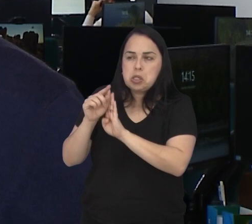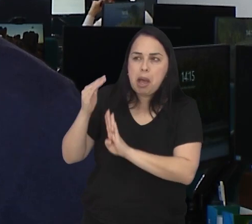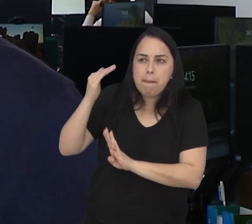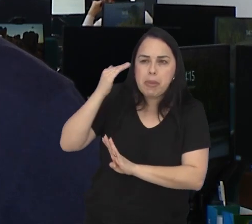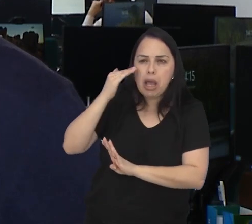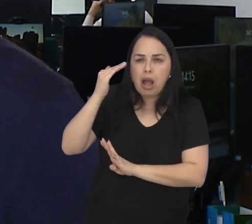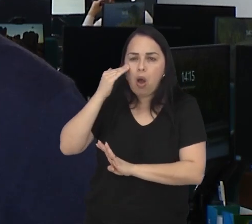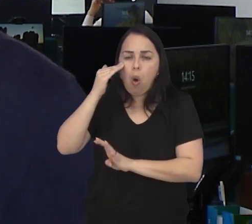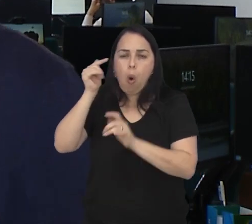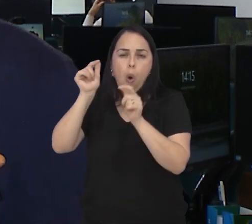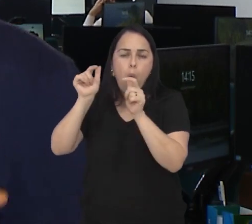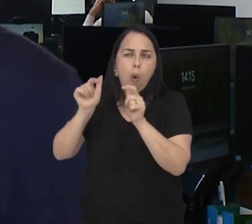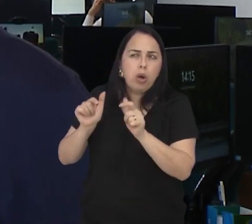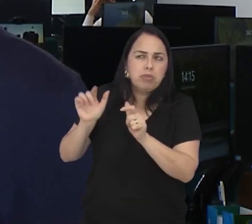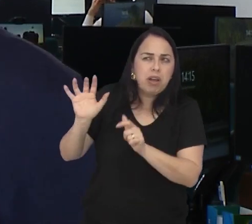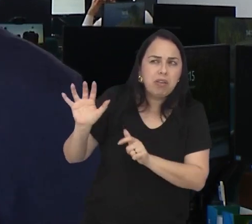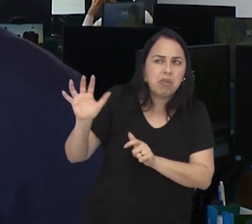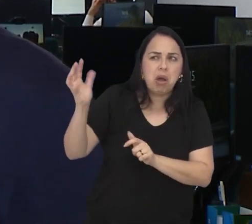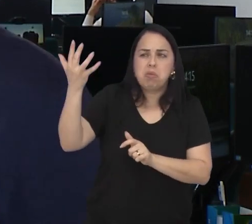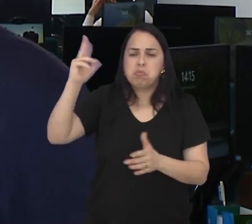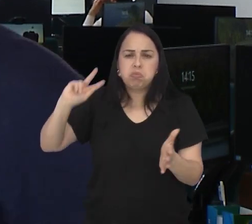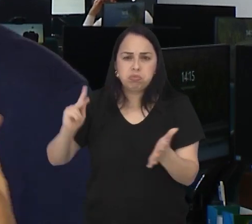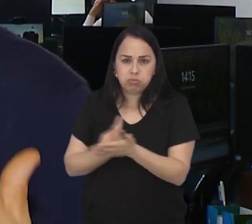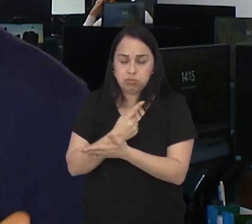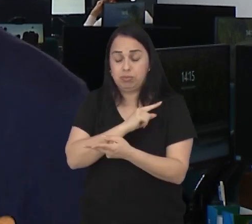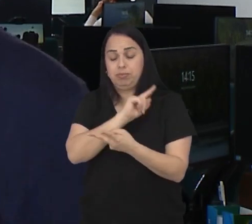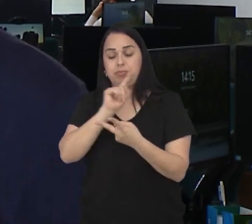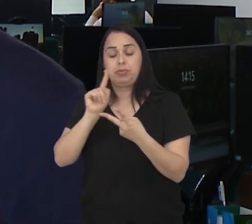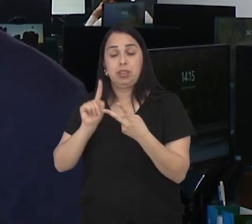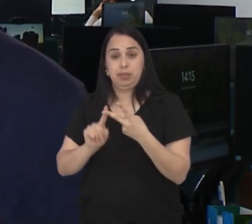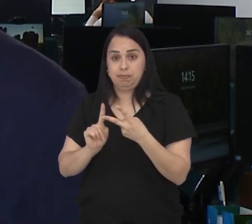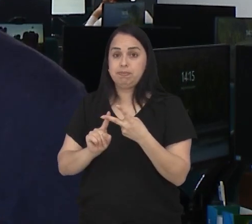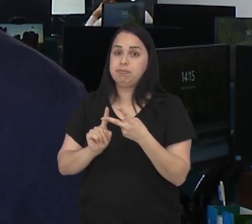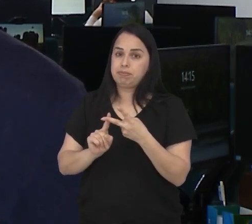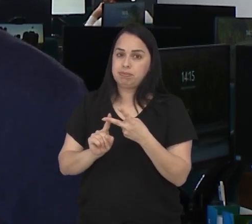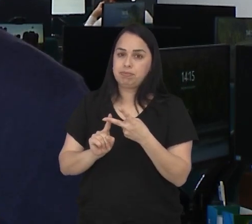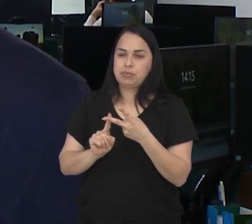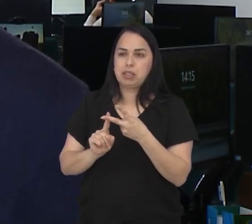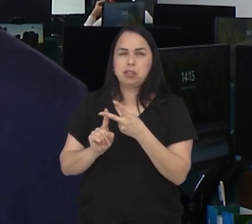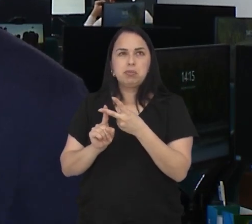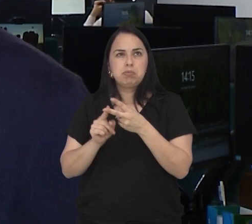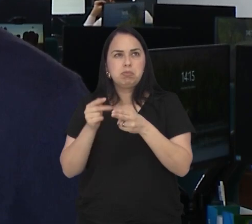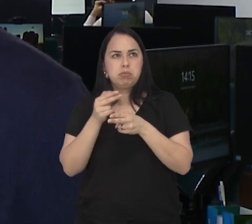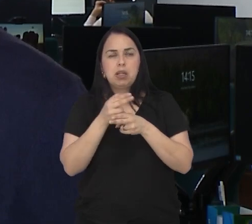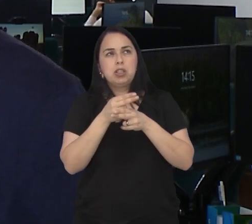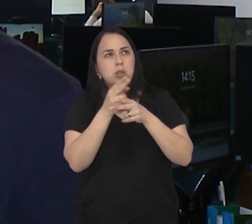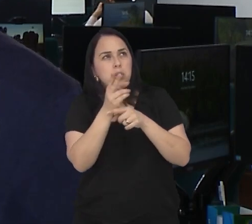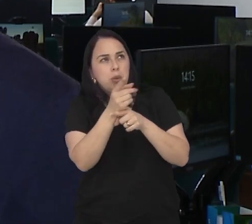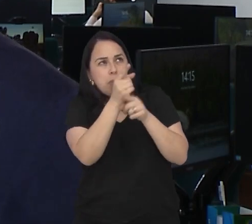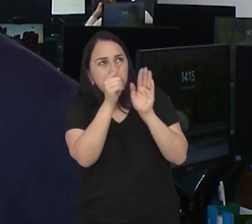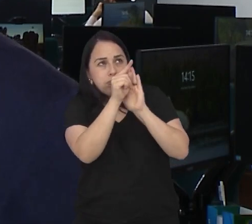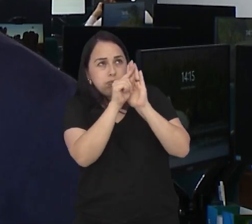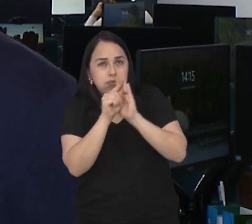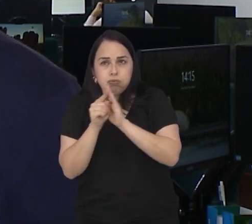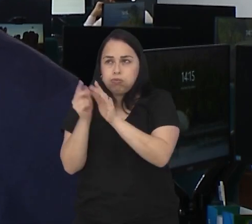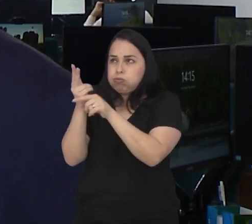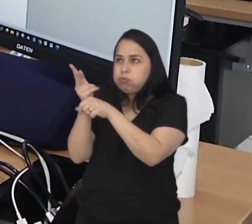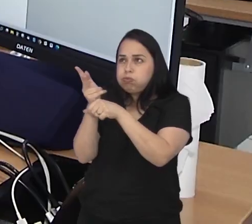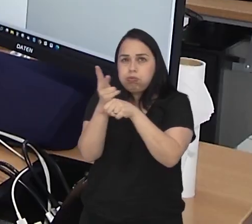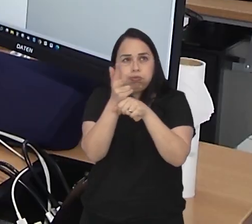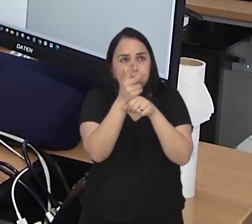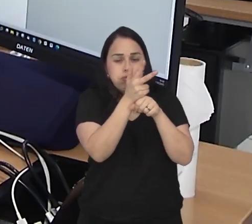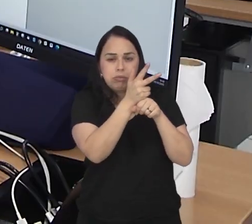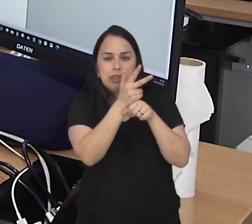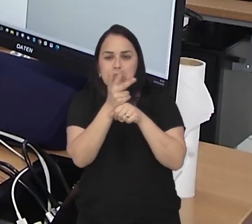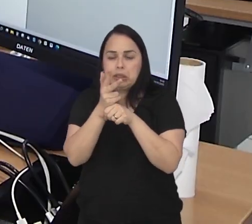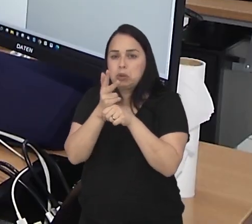para que a gente tenha o conhecimento de todos os aspectos que envolvem esse risco. O segundo eixo é o de monitoramento e alertas, né,